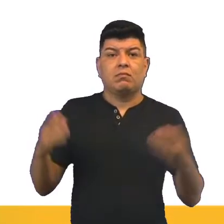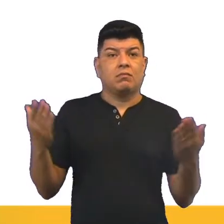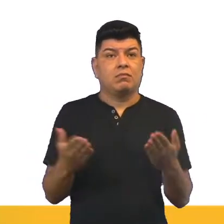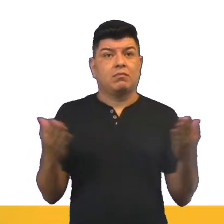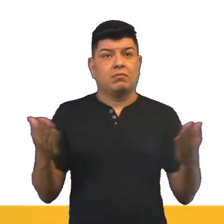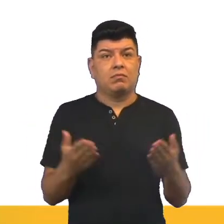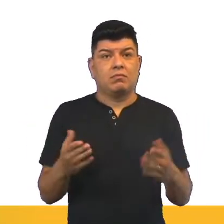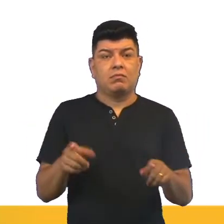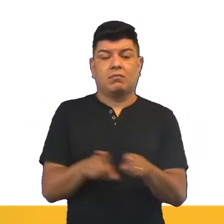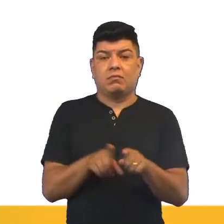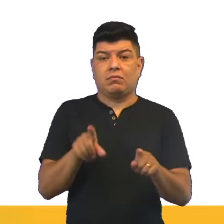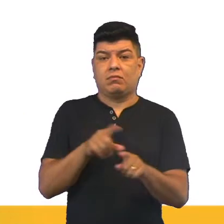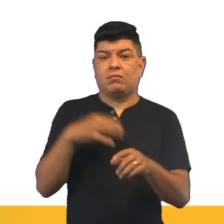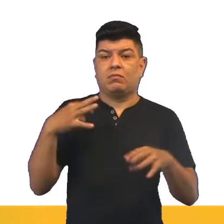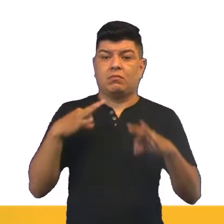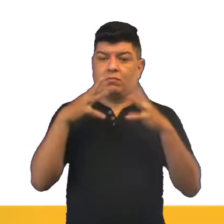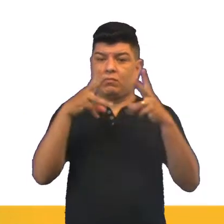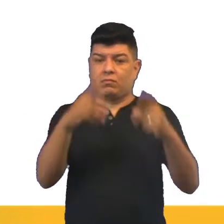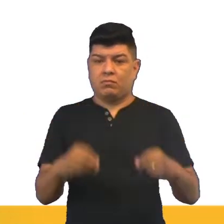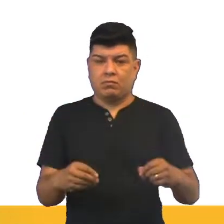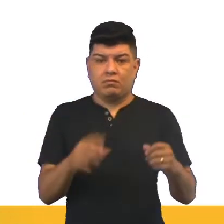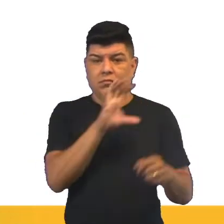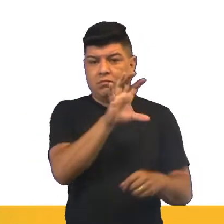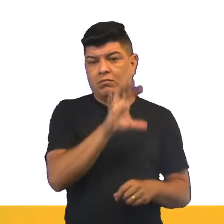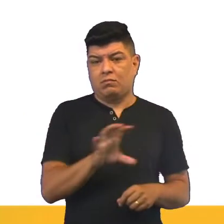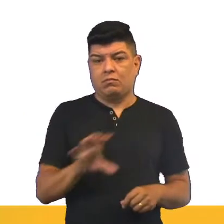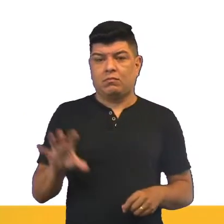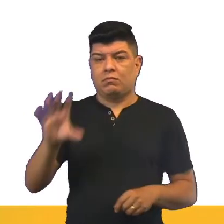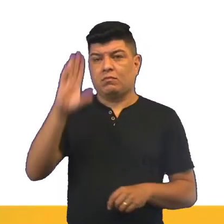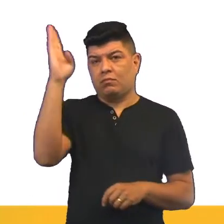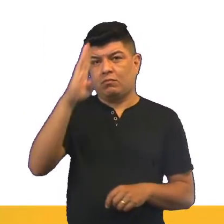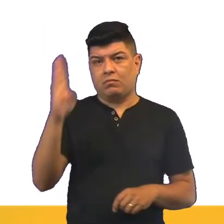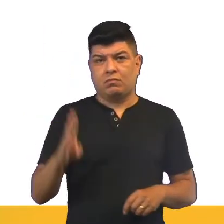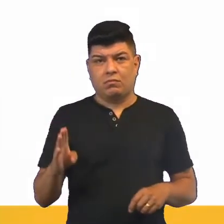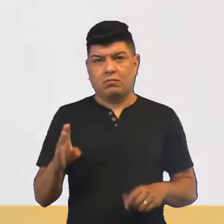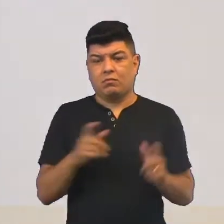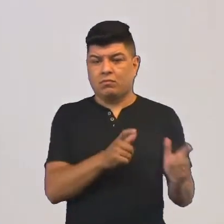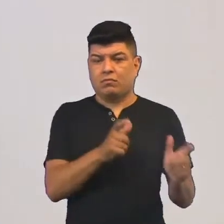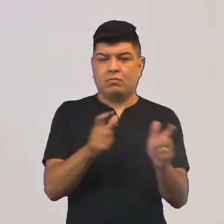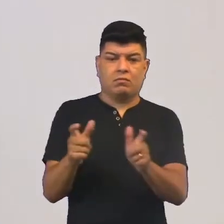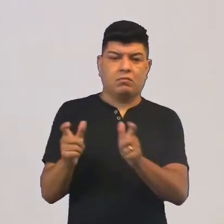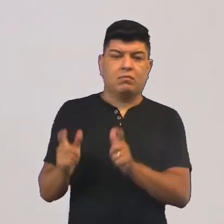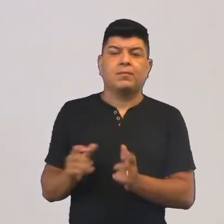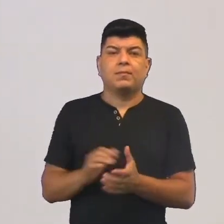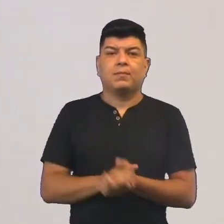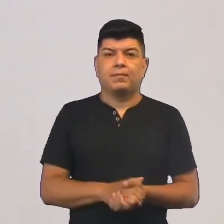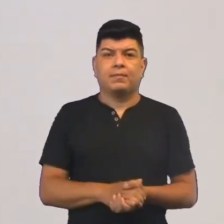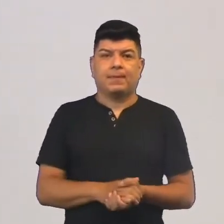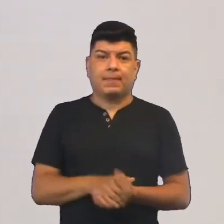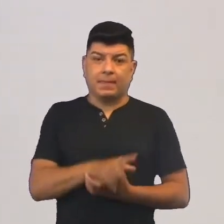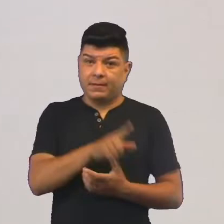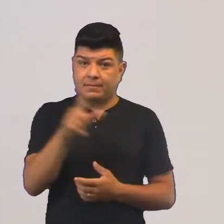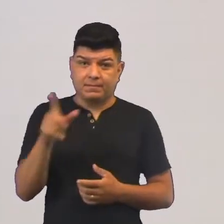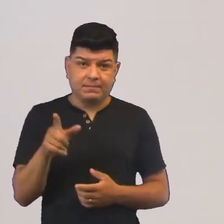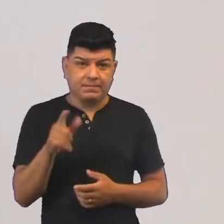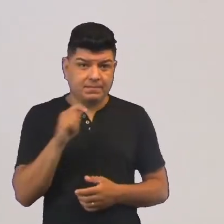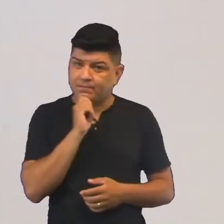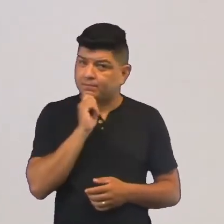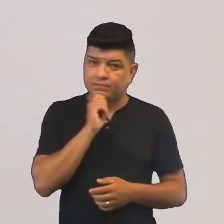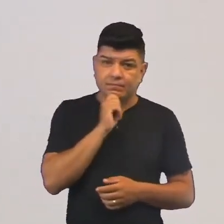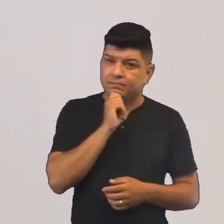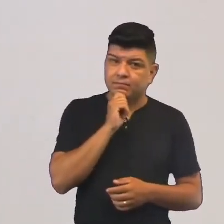Atualmente, a quadrilha abrange todas as regiões do Brasil, né? Então, para você aí que